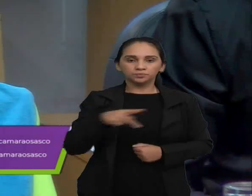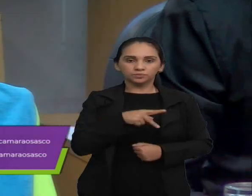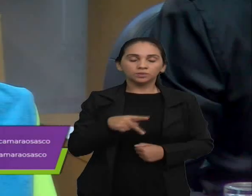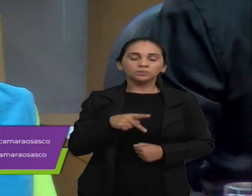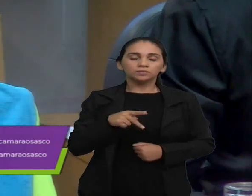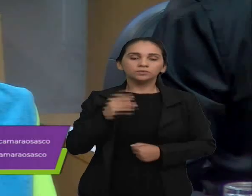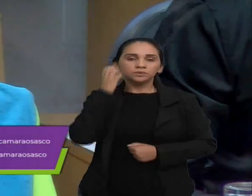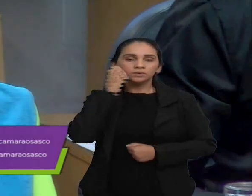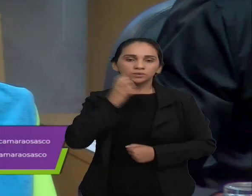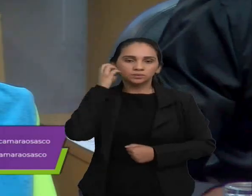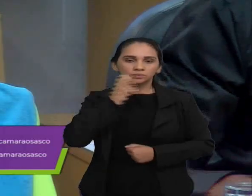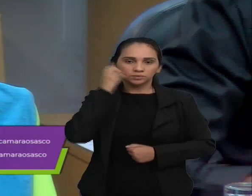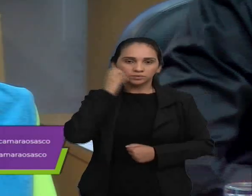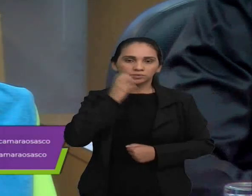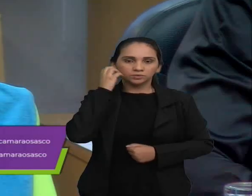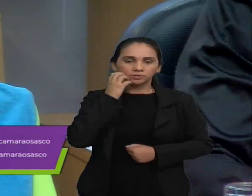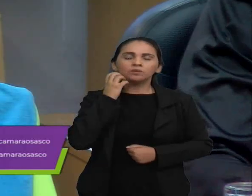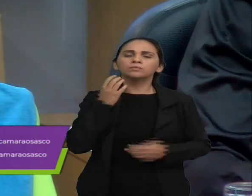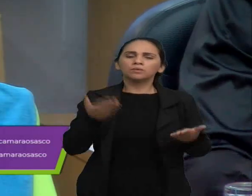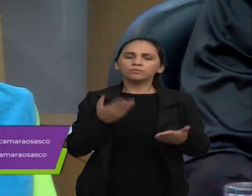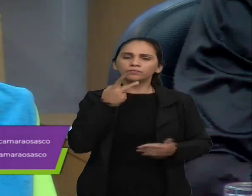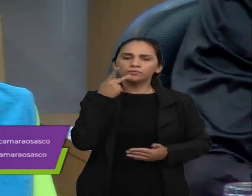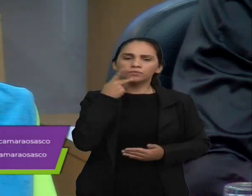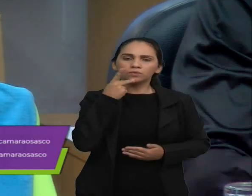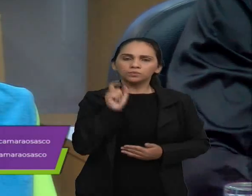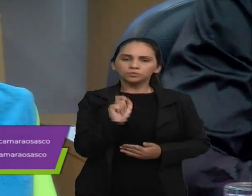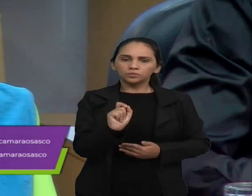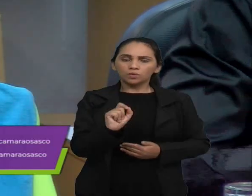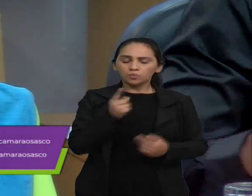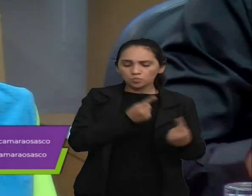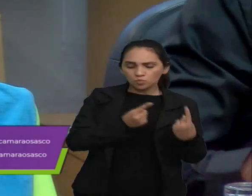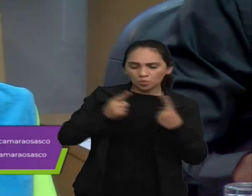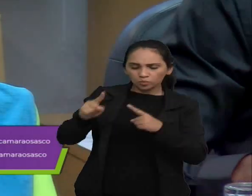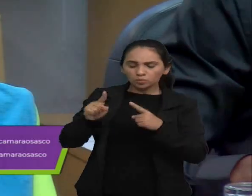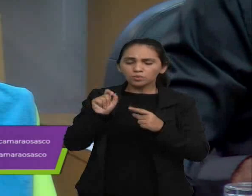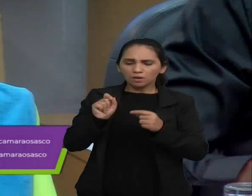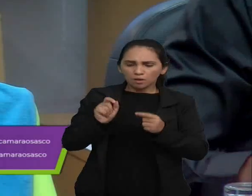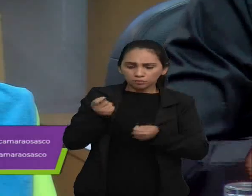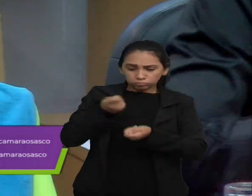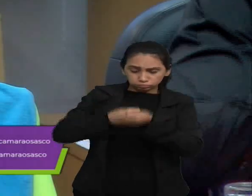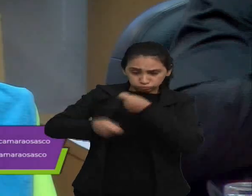a leitura da ata da primeira reunião da frente parlamentar contra a privatização da Sabeste.